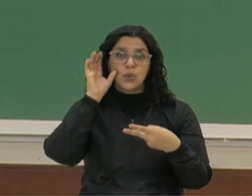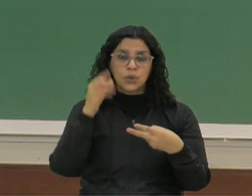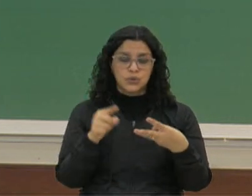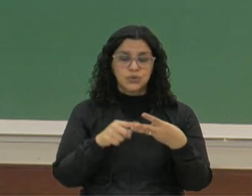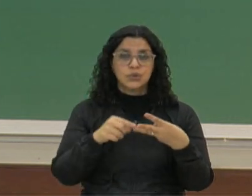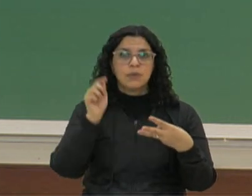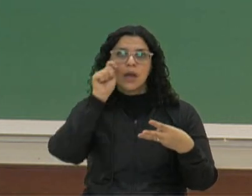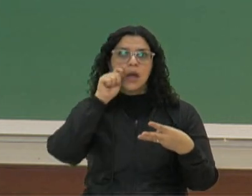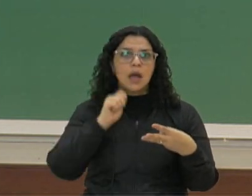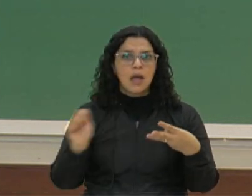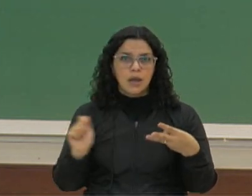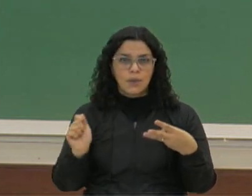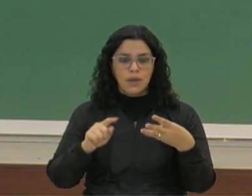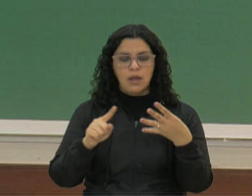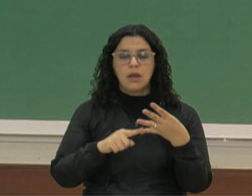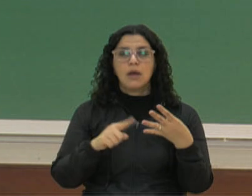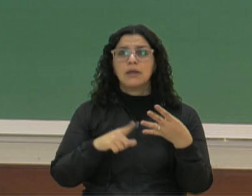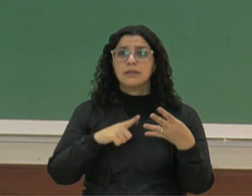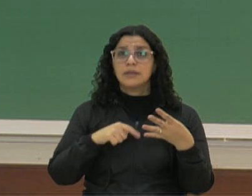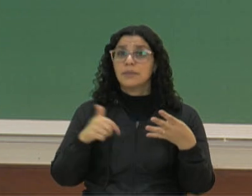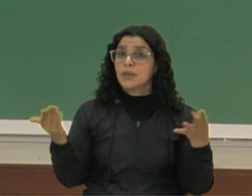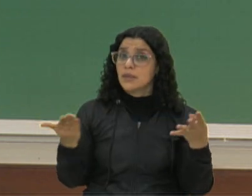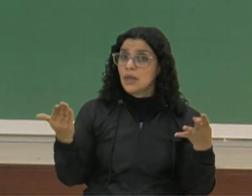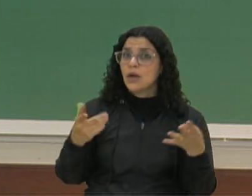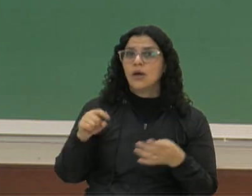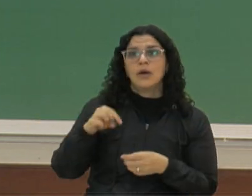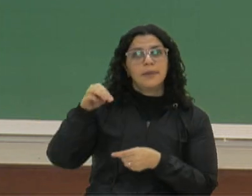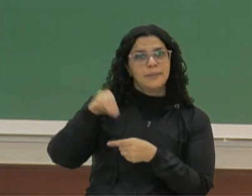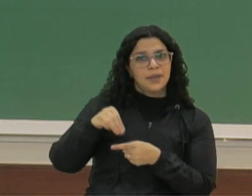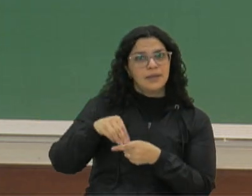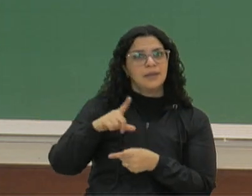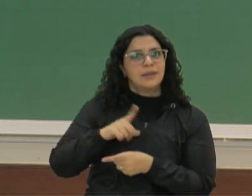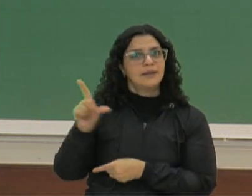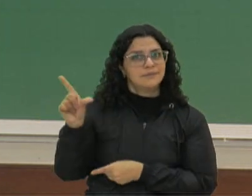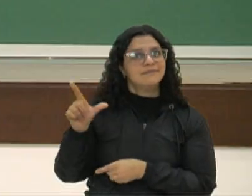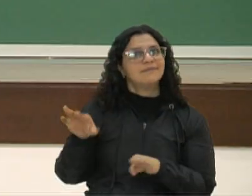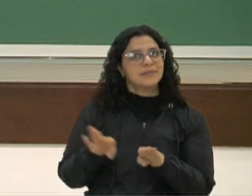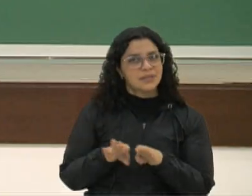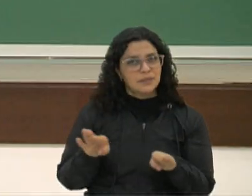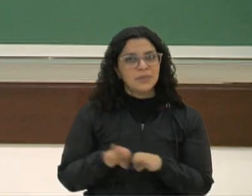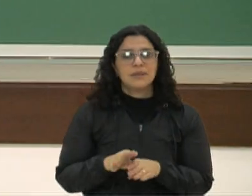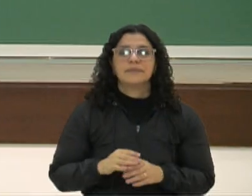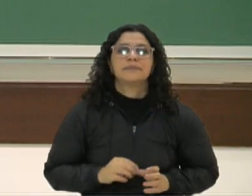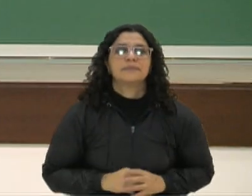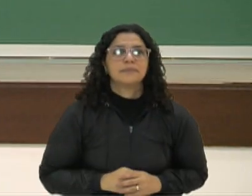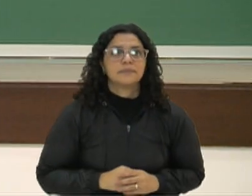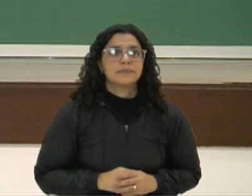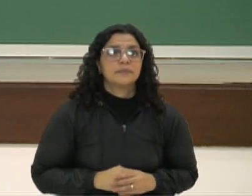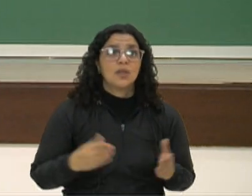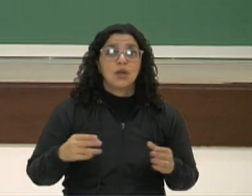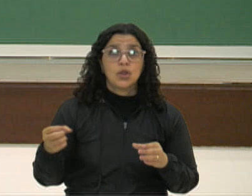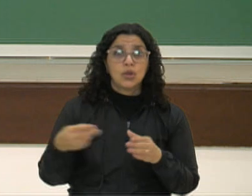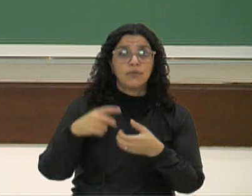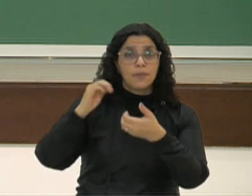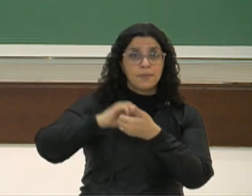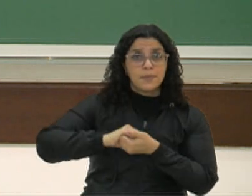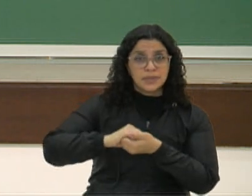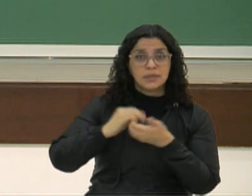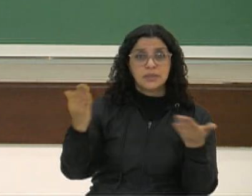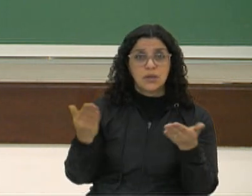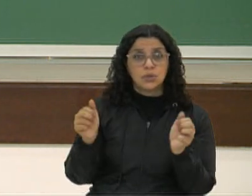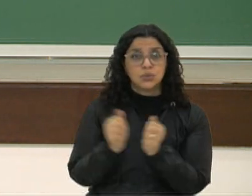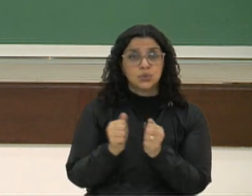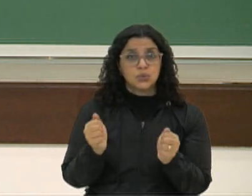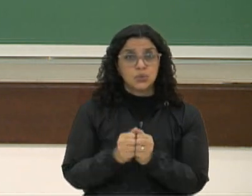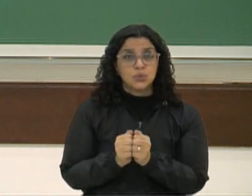em Araucária também uma sede na região metropolitana. E agora, com esta possível nova parceria que será firmada